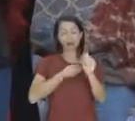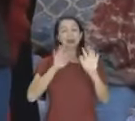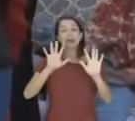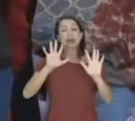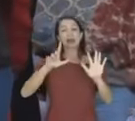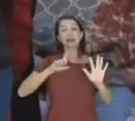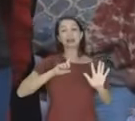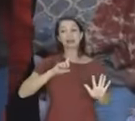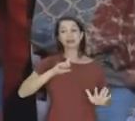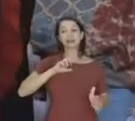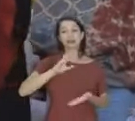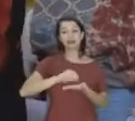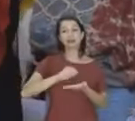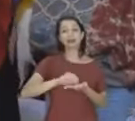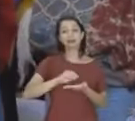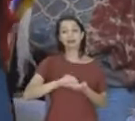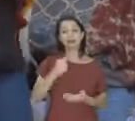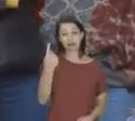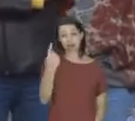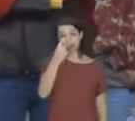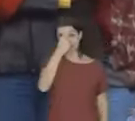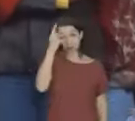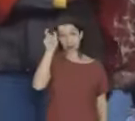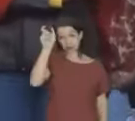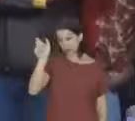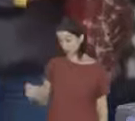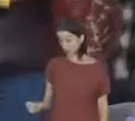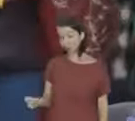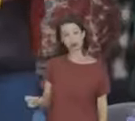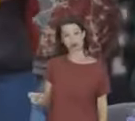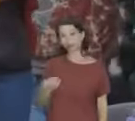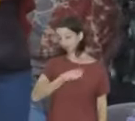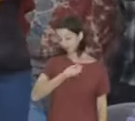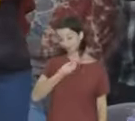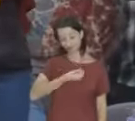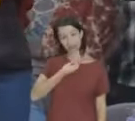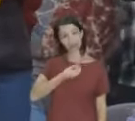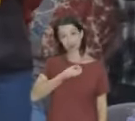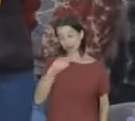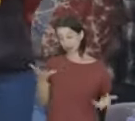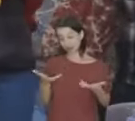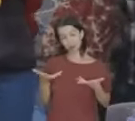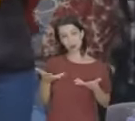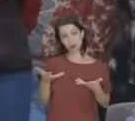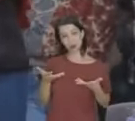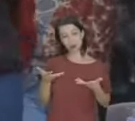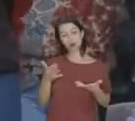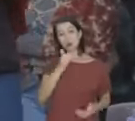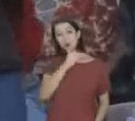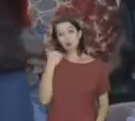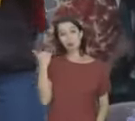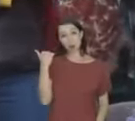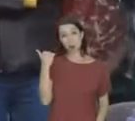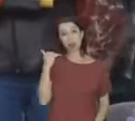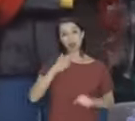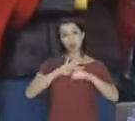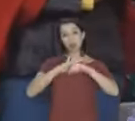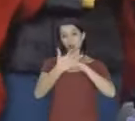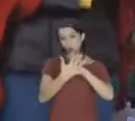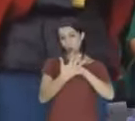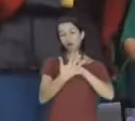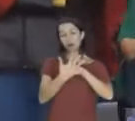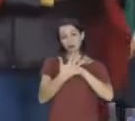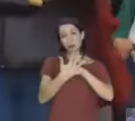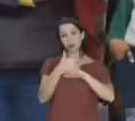e que infelizmente eu perdi para a Covid. A minha mãe não está aqui comigo hoje. E